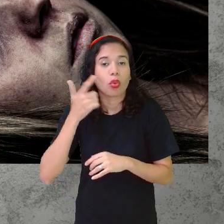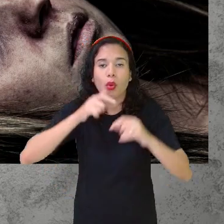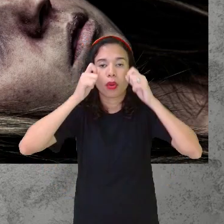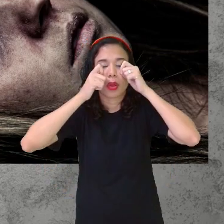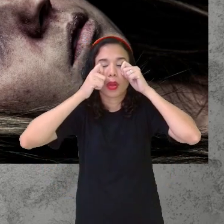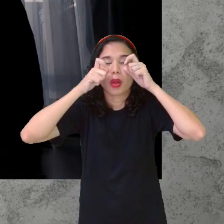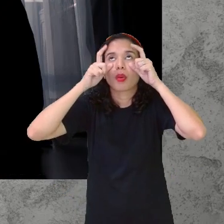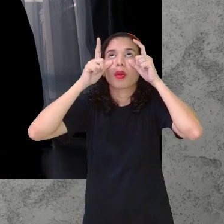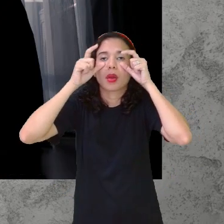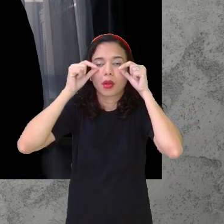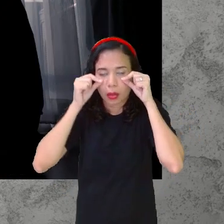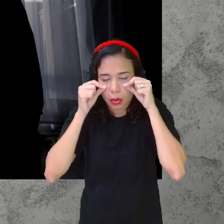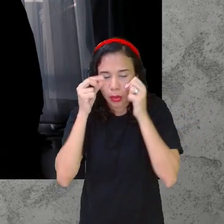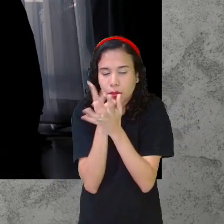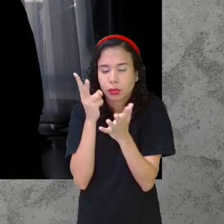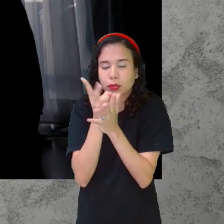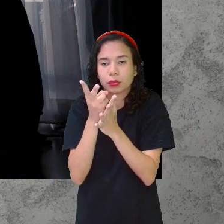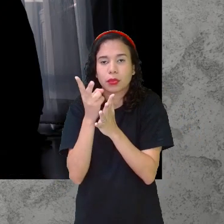consciência.